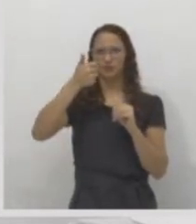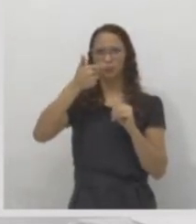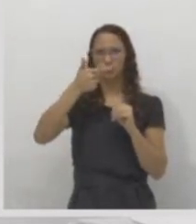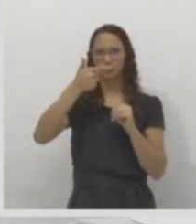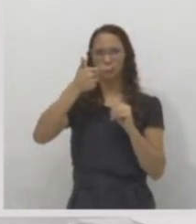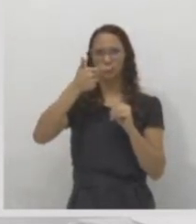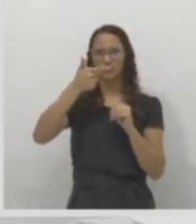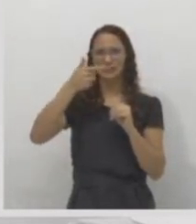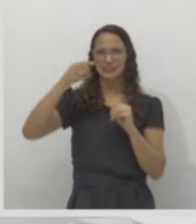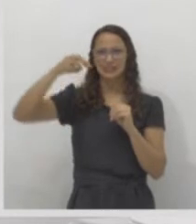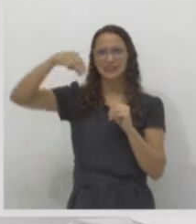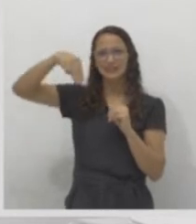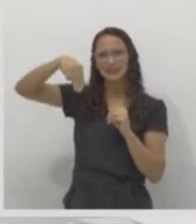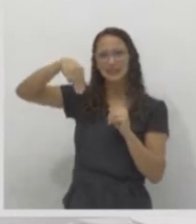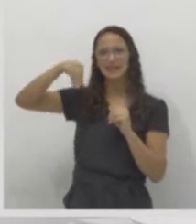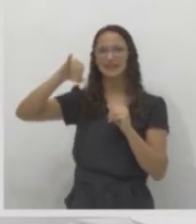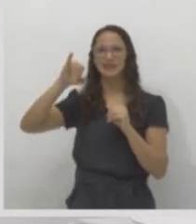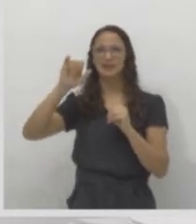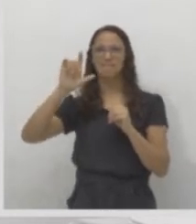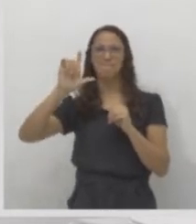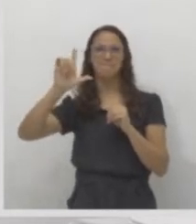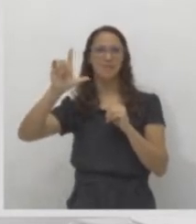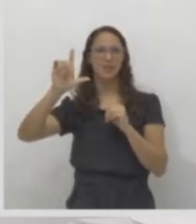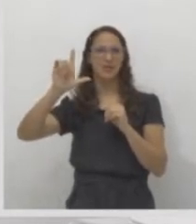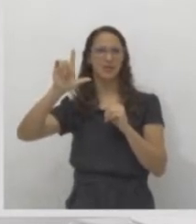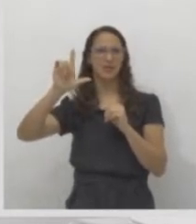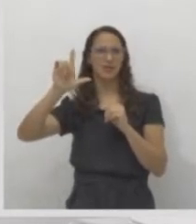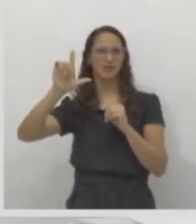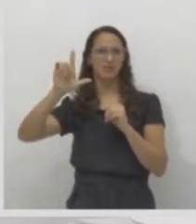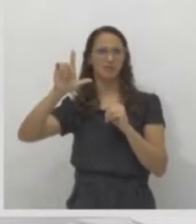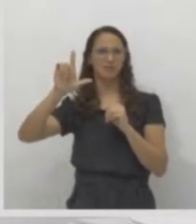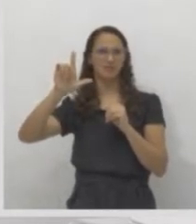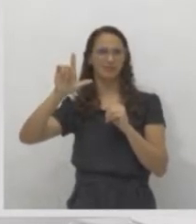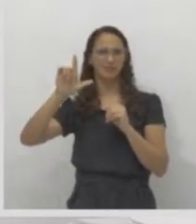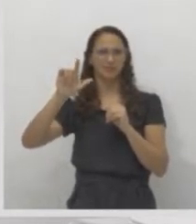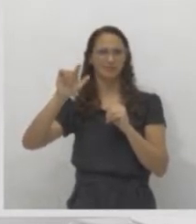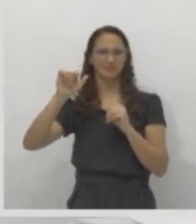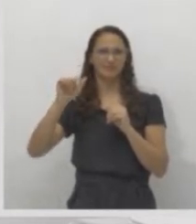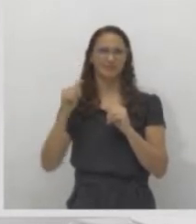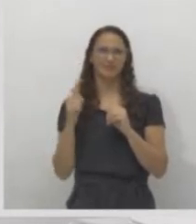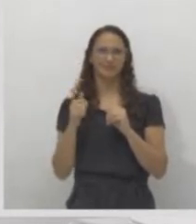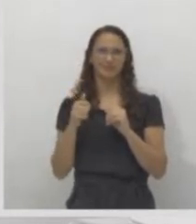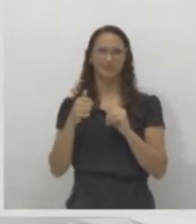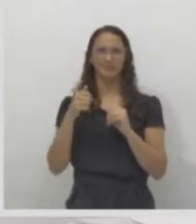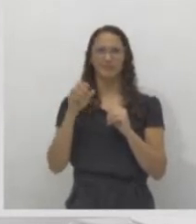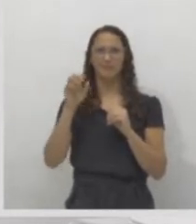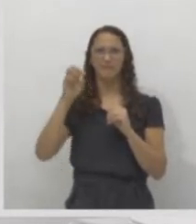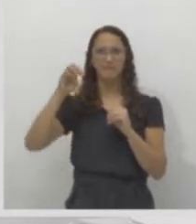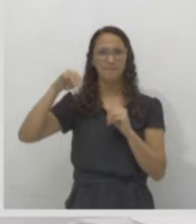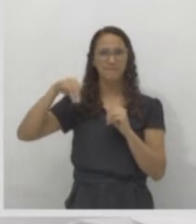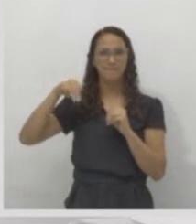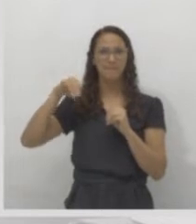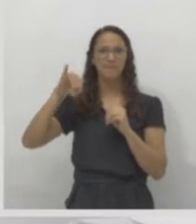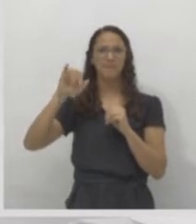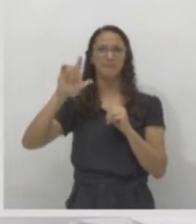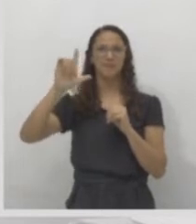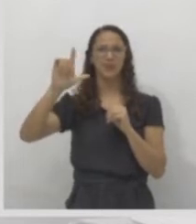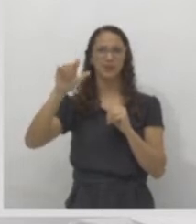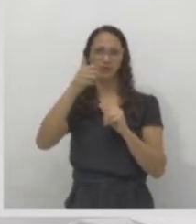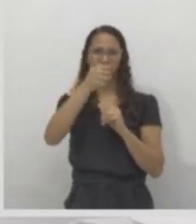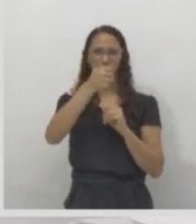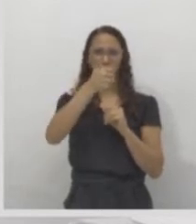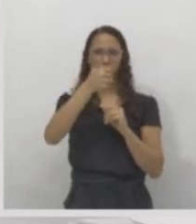12.000. A gente não fala, aqui a gente chama classe dos milhares, mas na hora de ler o número por extenso a gente fala 1000. Então vamos lá.